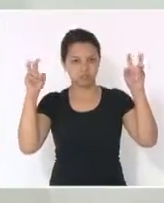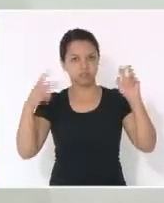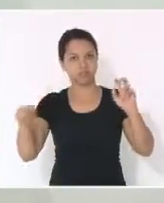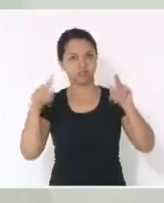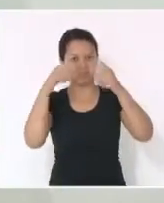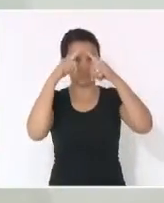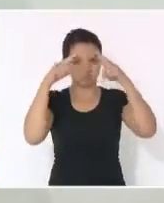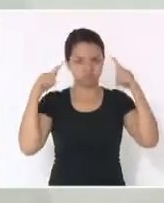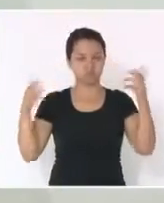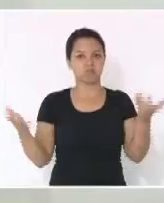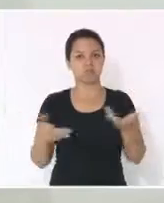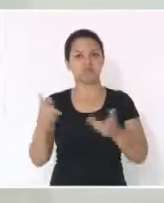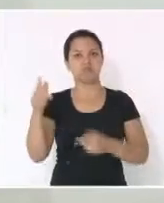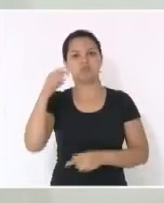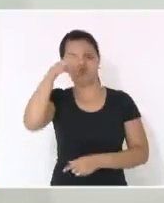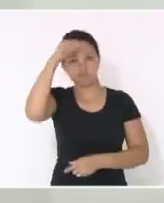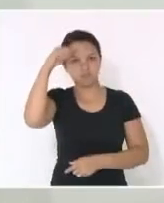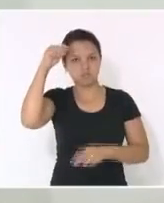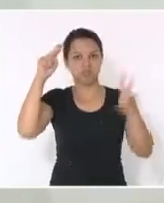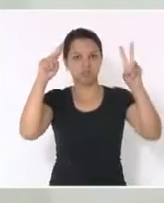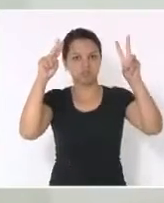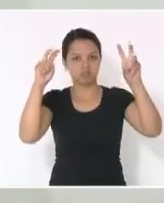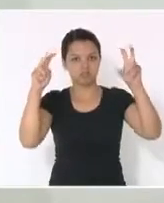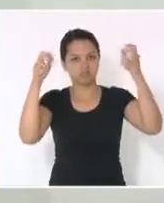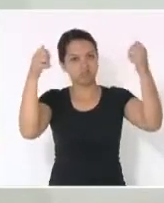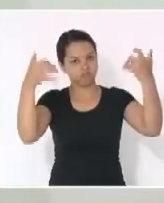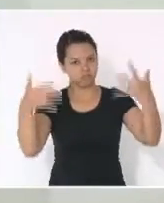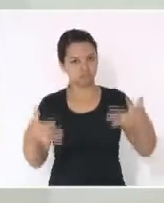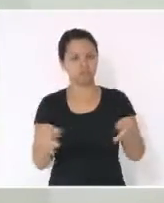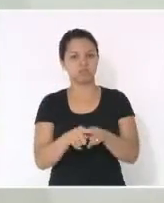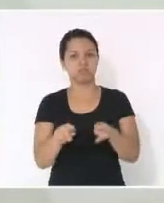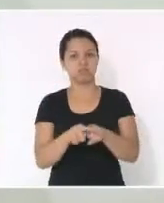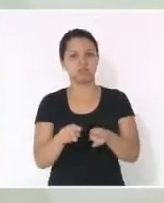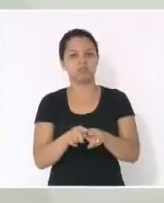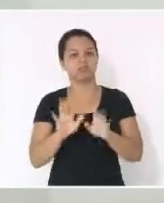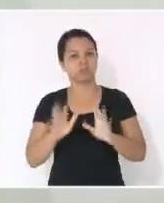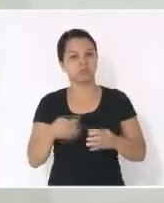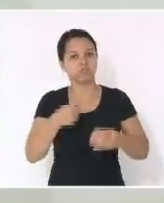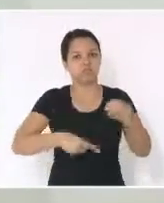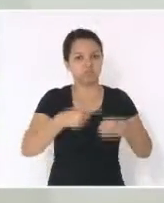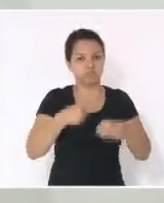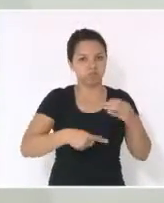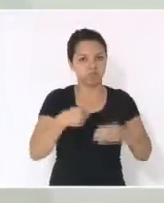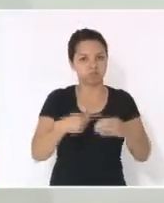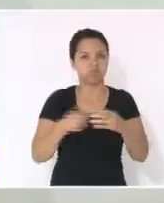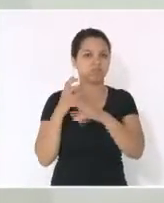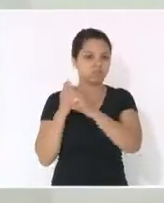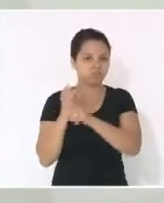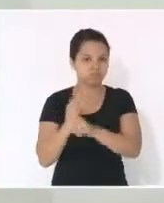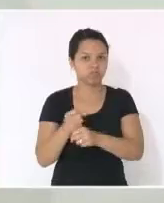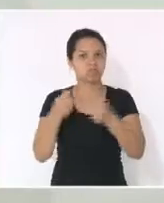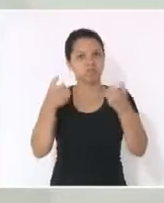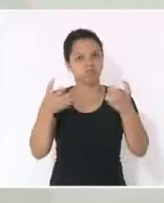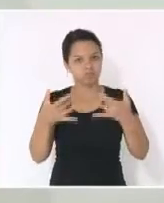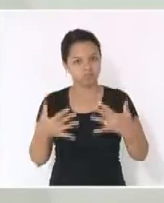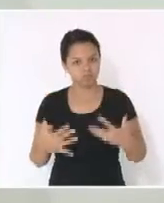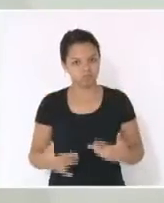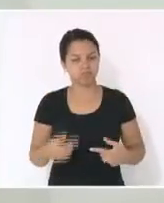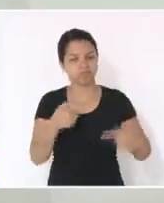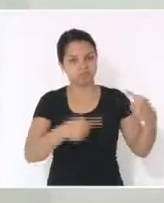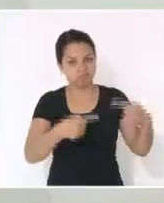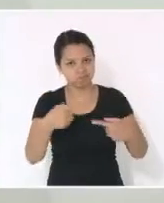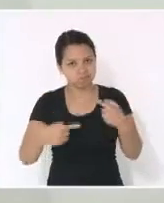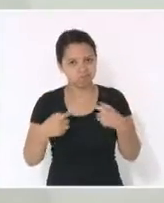matos nós acabamos de bater debatemos na comissão de finanças agora há pouco a realização na próxima semana